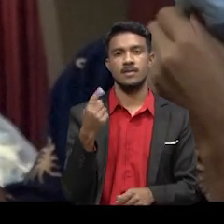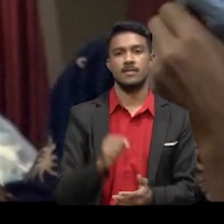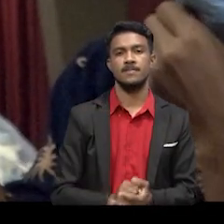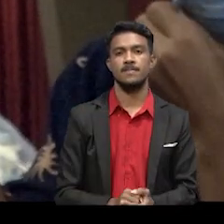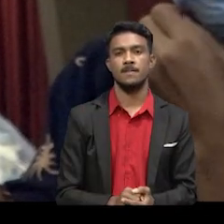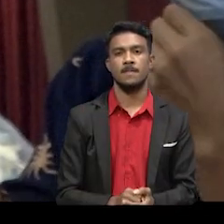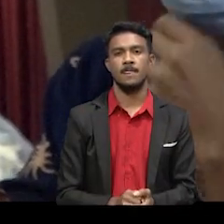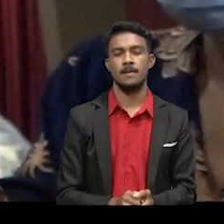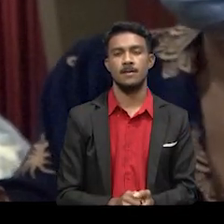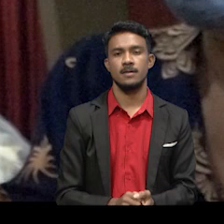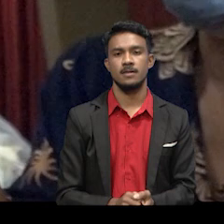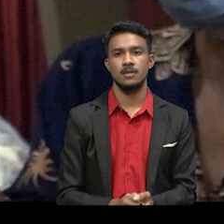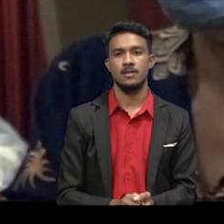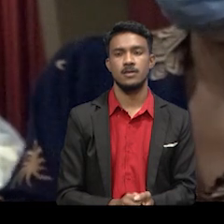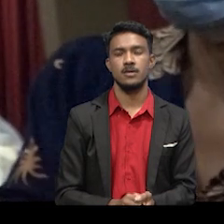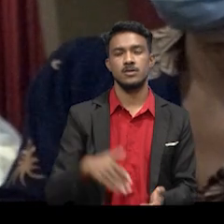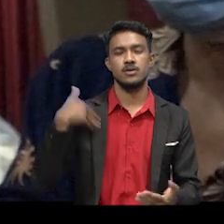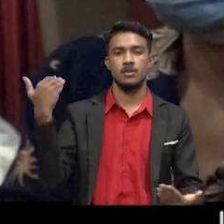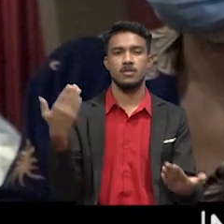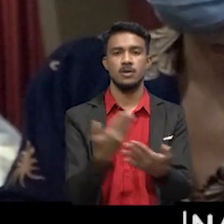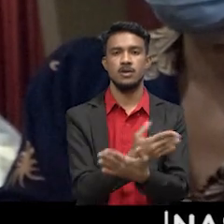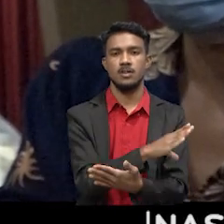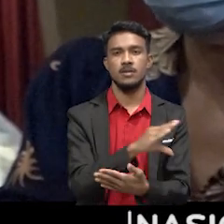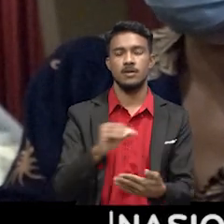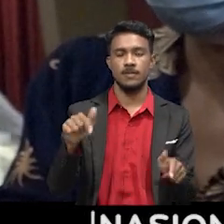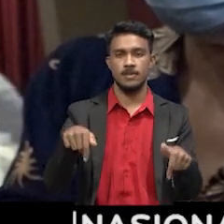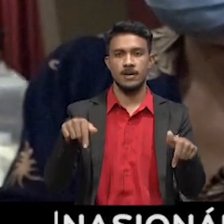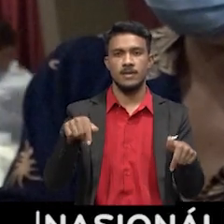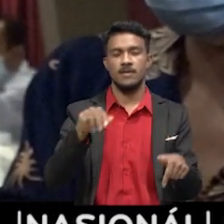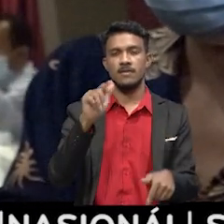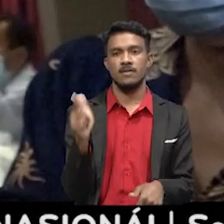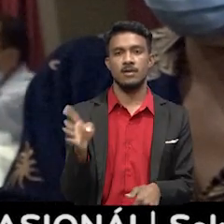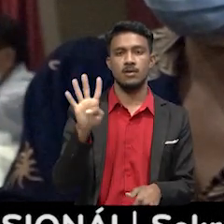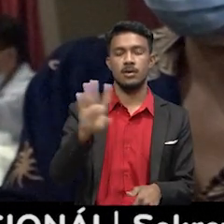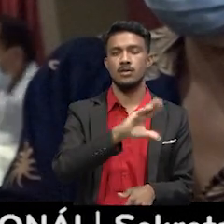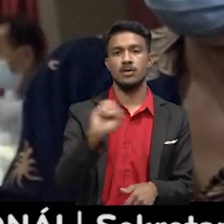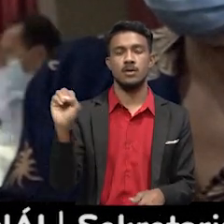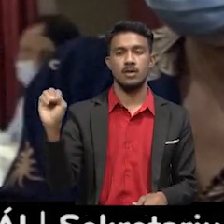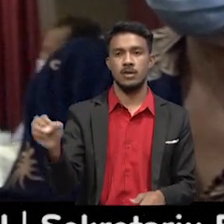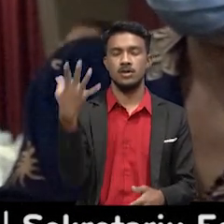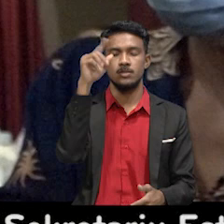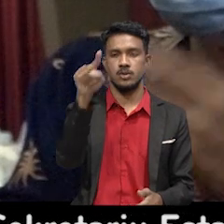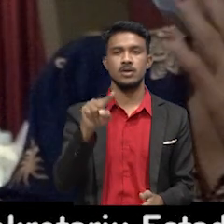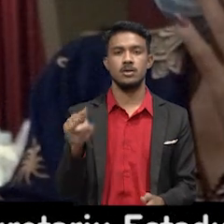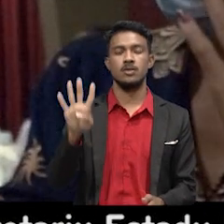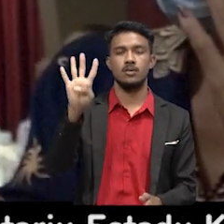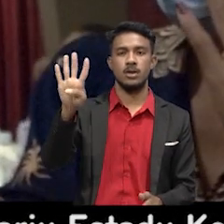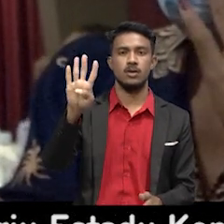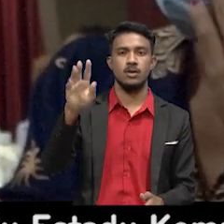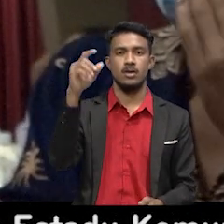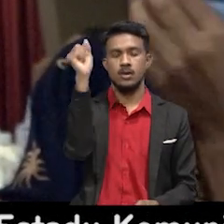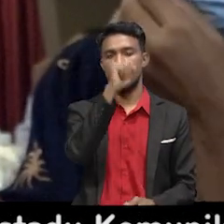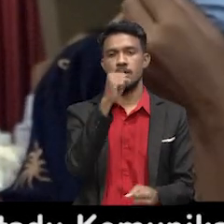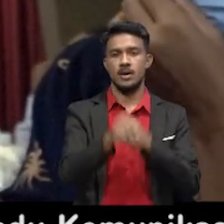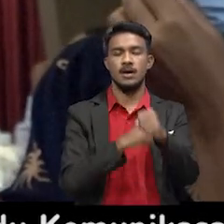grupos de idades produtivo, né? Tanto jovem 15 a 24 e depois 15 a 64 anos e daí ande. Tanto se ele está rebadado, se bem